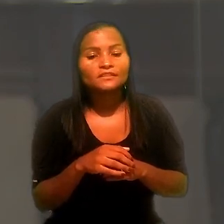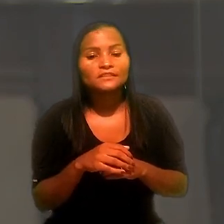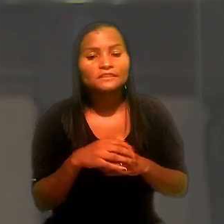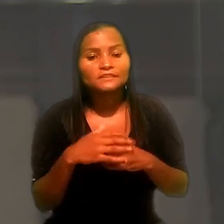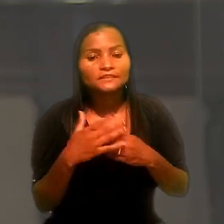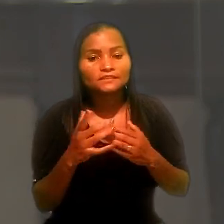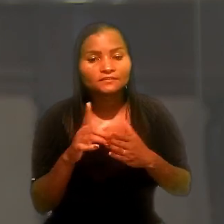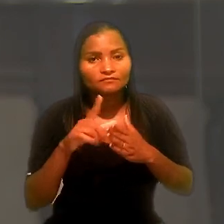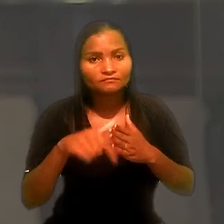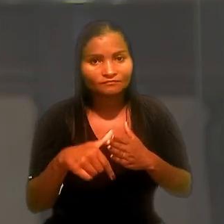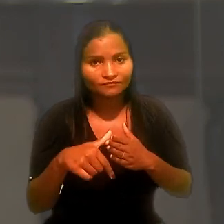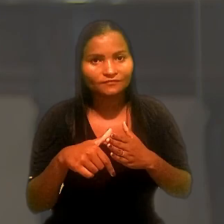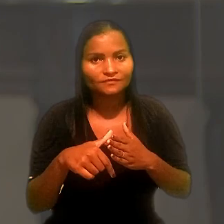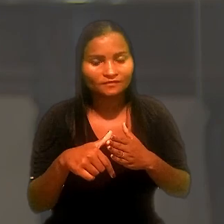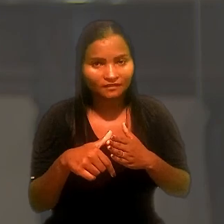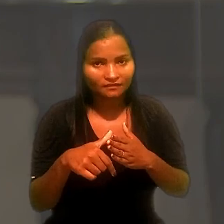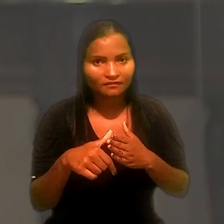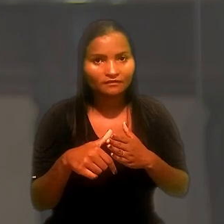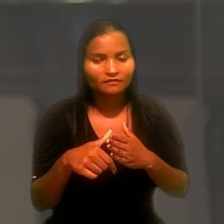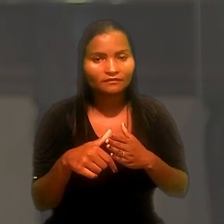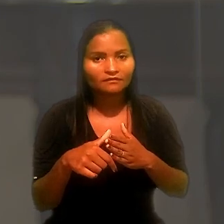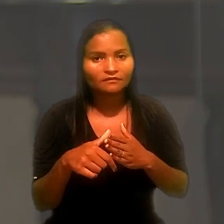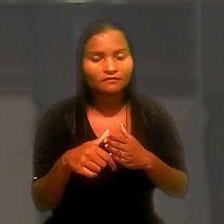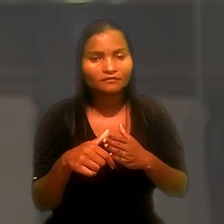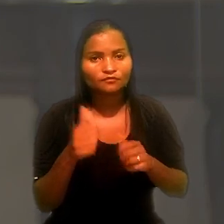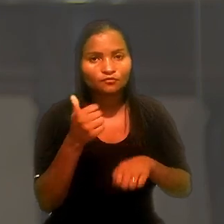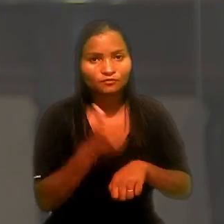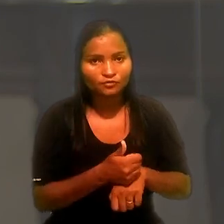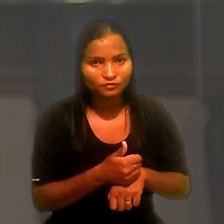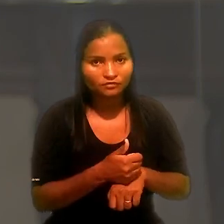sucedeu ao ministro